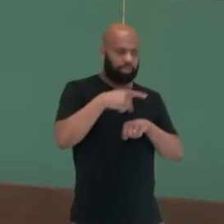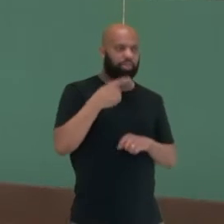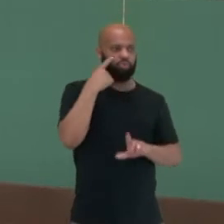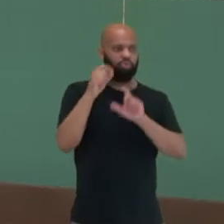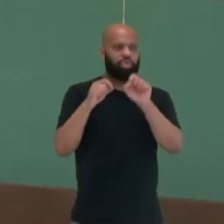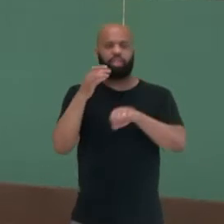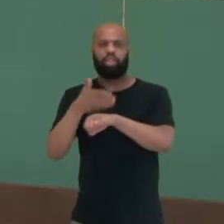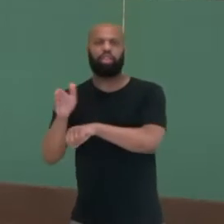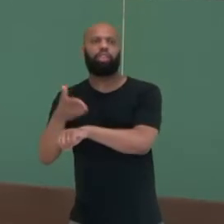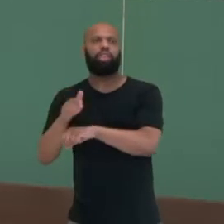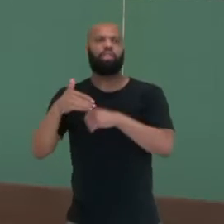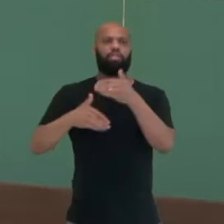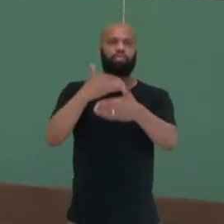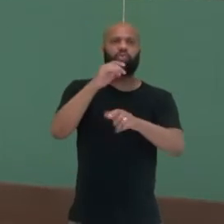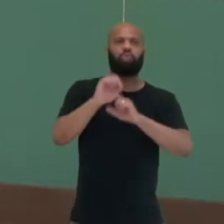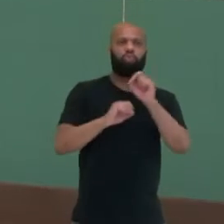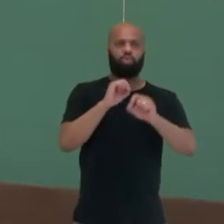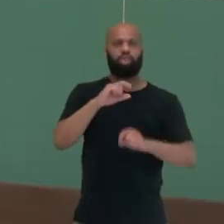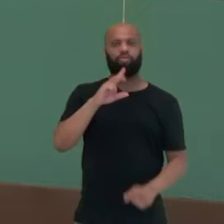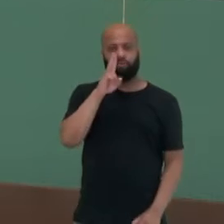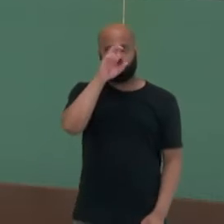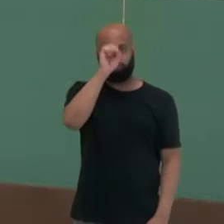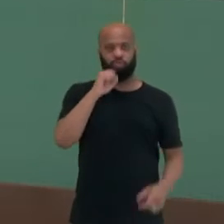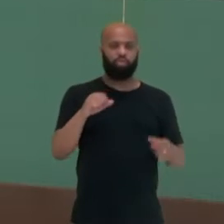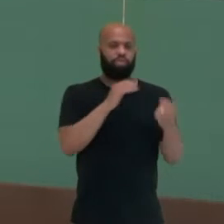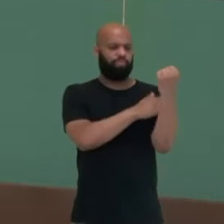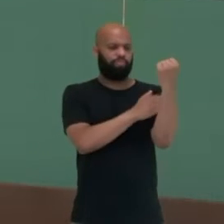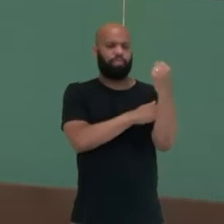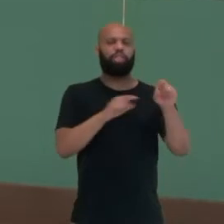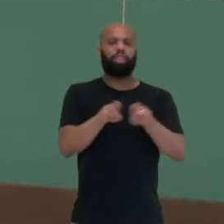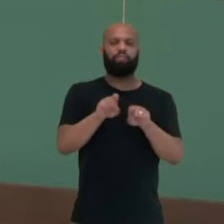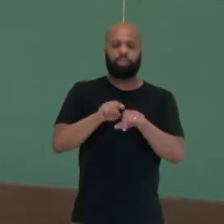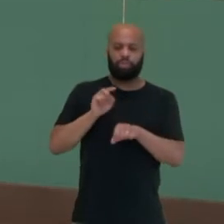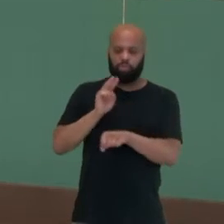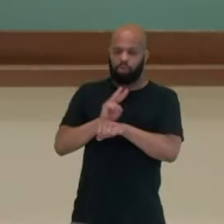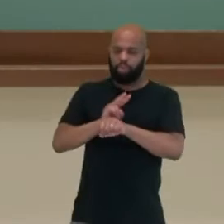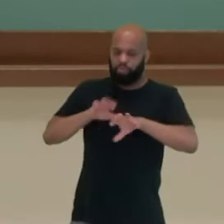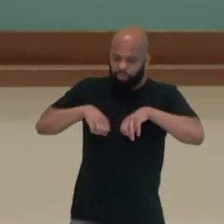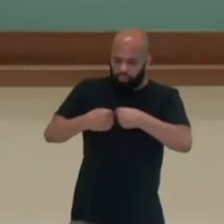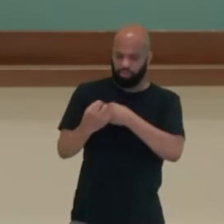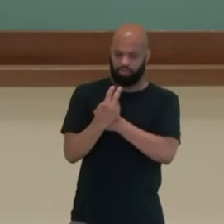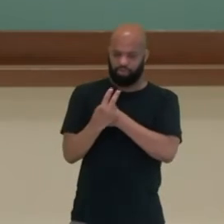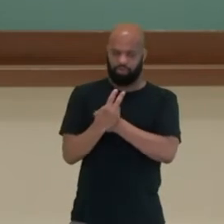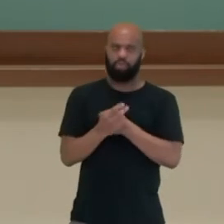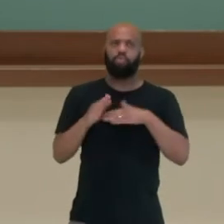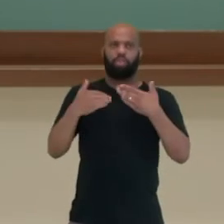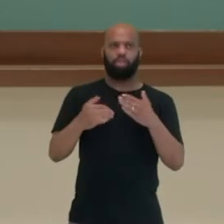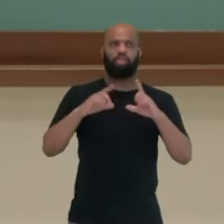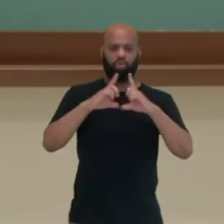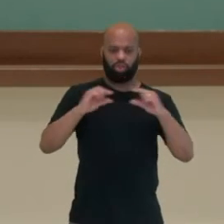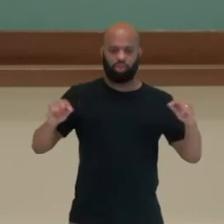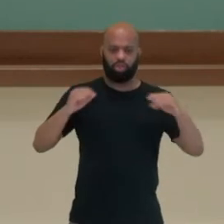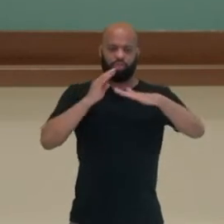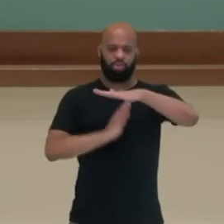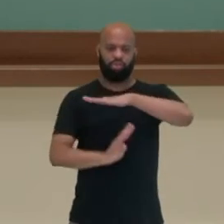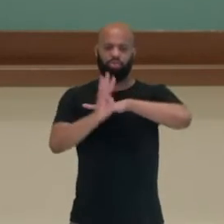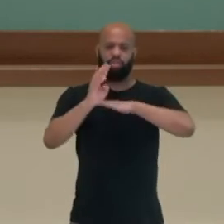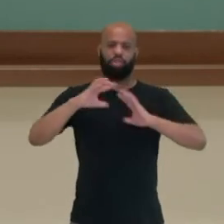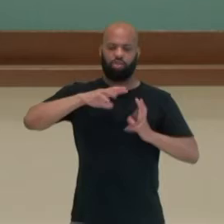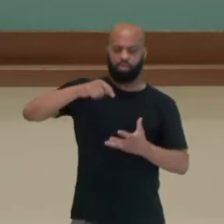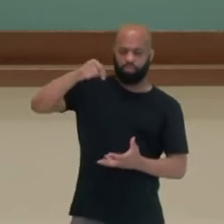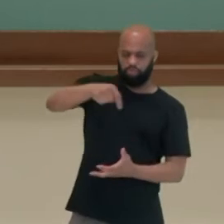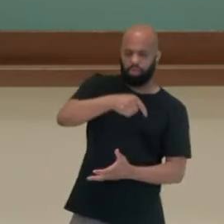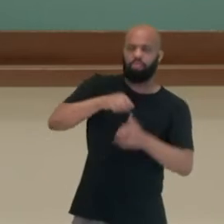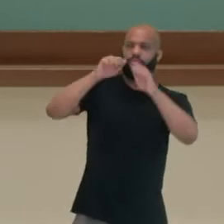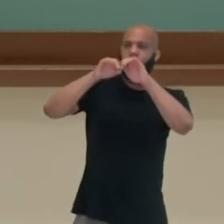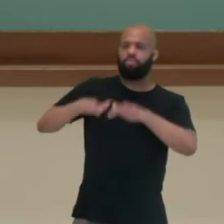para desenvolver a agilidade, a força e a autodefesa. Então, como vocês sabem, os japoneses eles migraram para o mundo inteiro